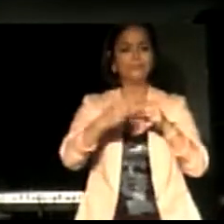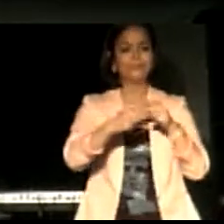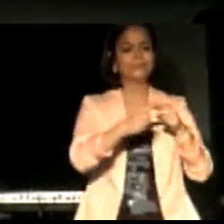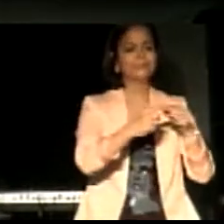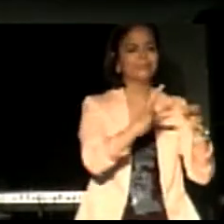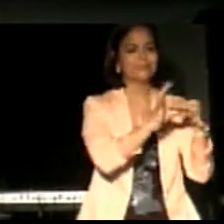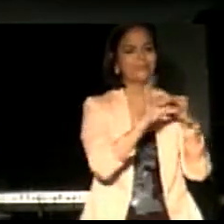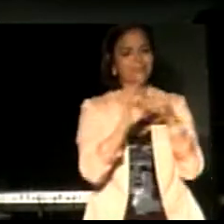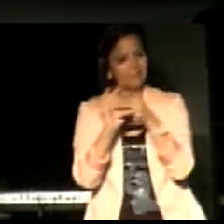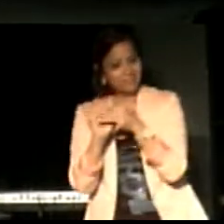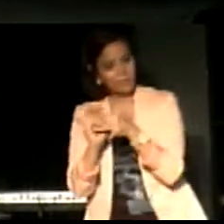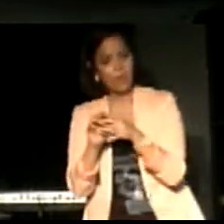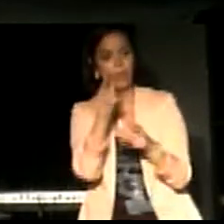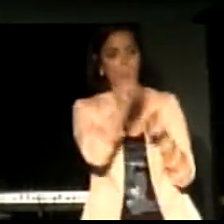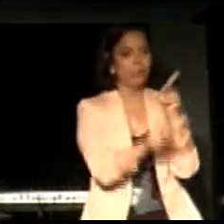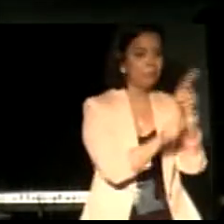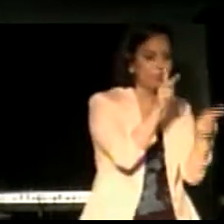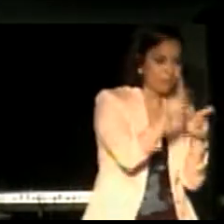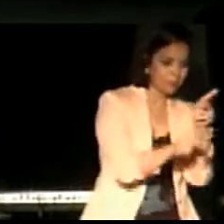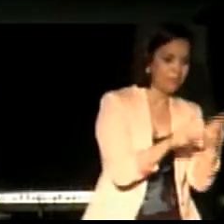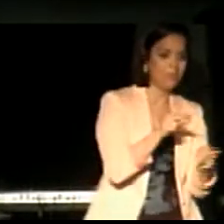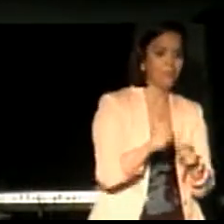ligado ao povo